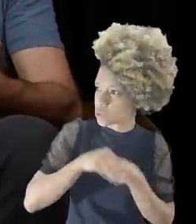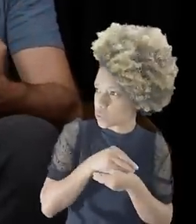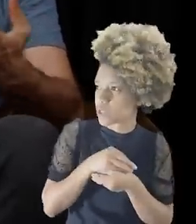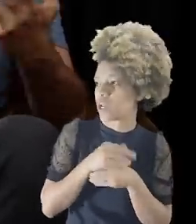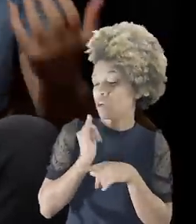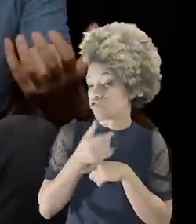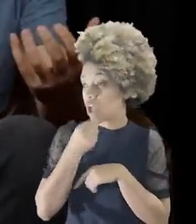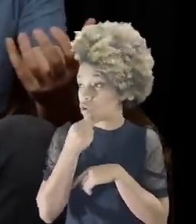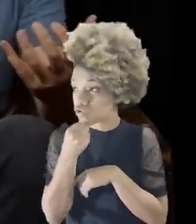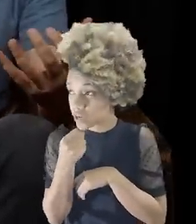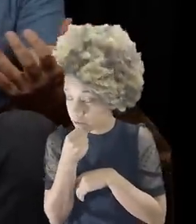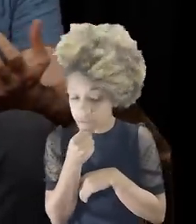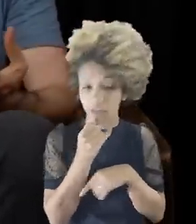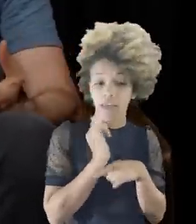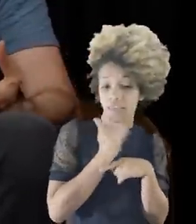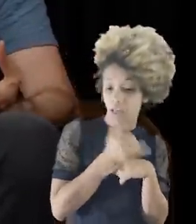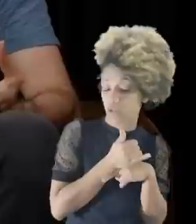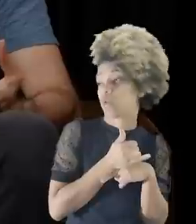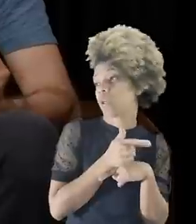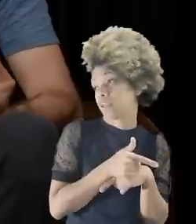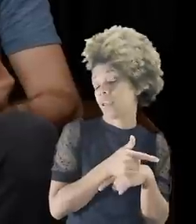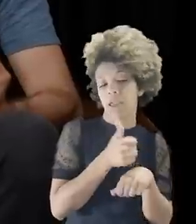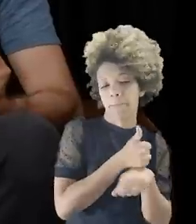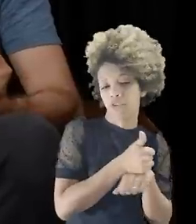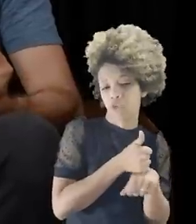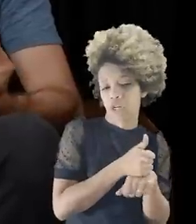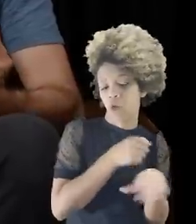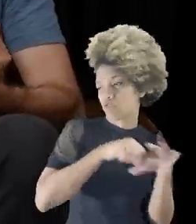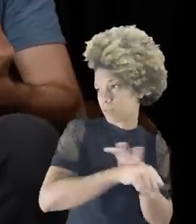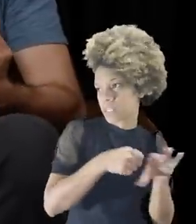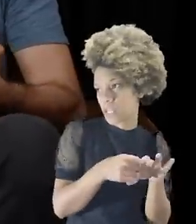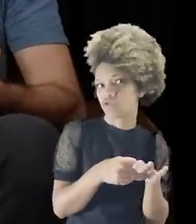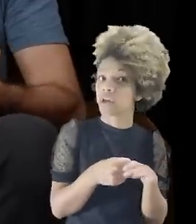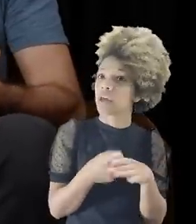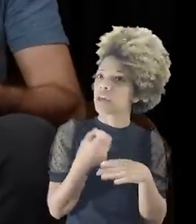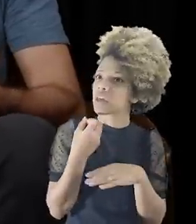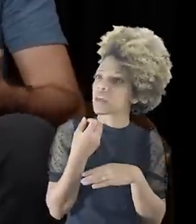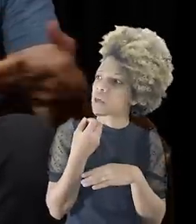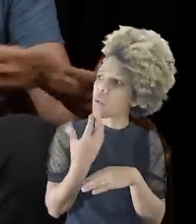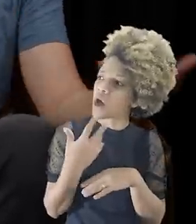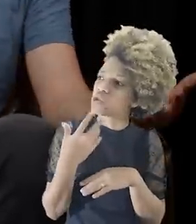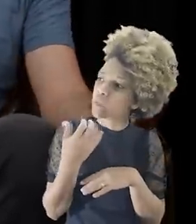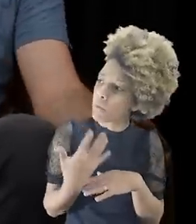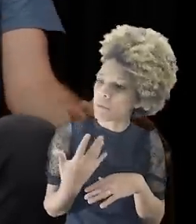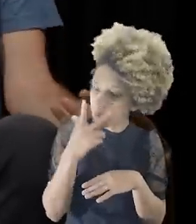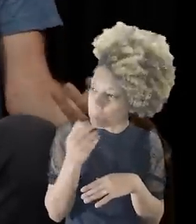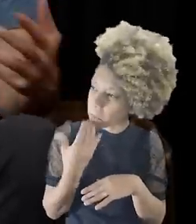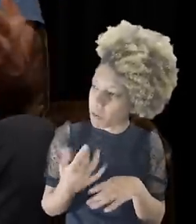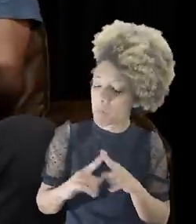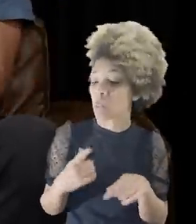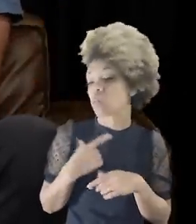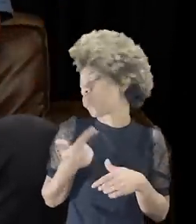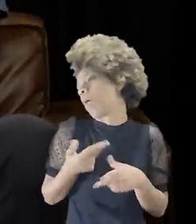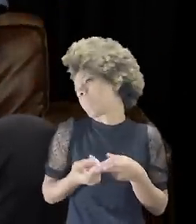o comentarista que ele é jornalista e o comentarista que ele é que ele vem da quadra que eu acho que é super complementar porque eu confesso eu